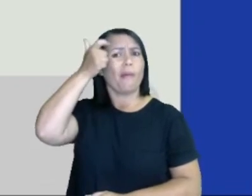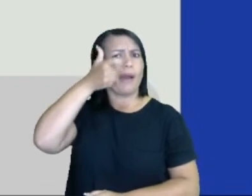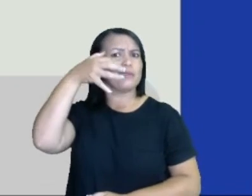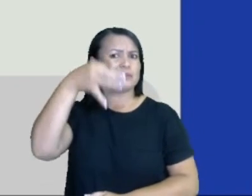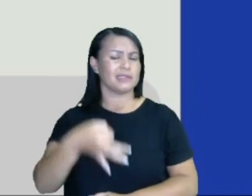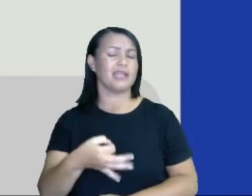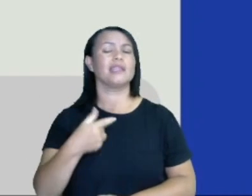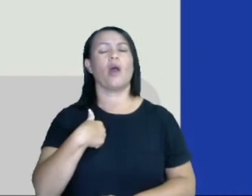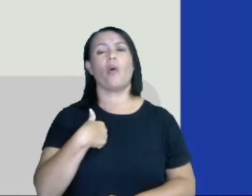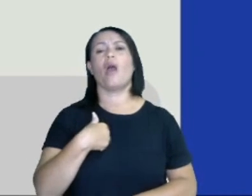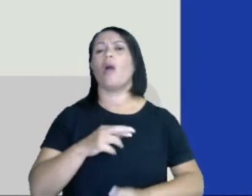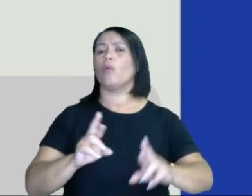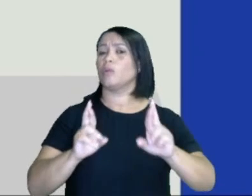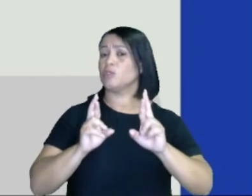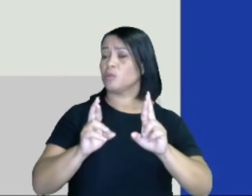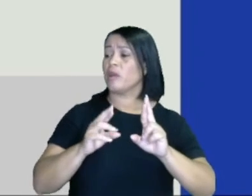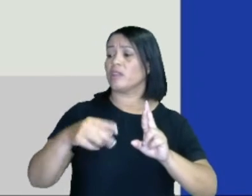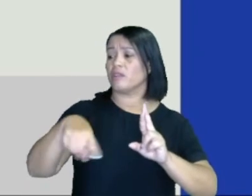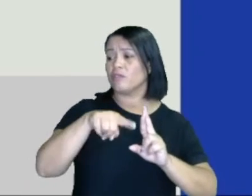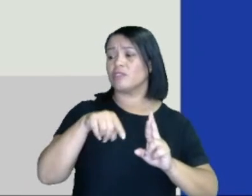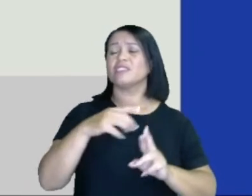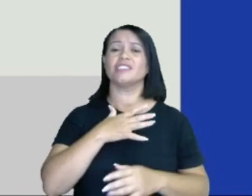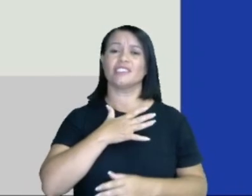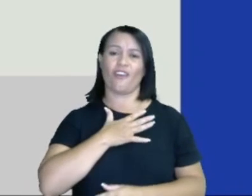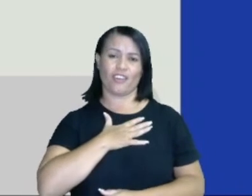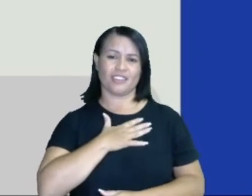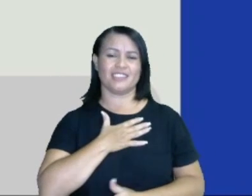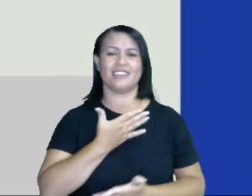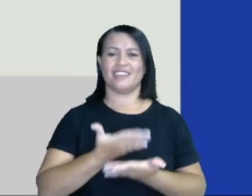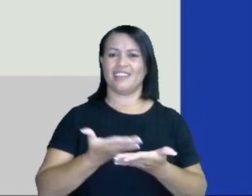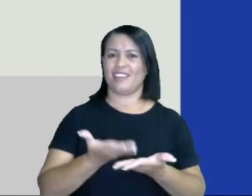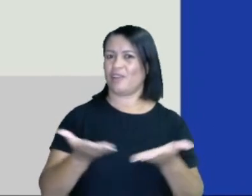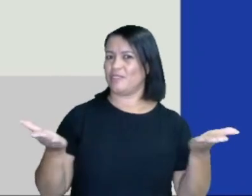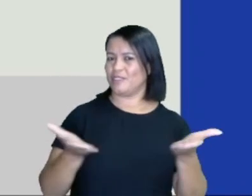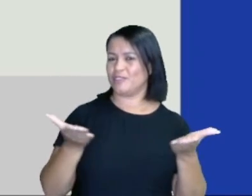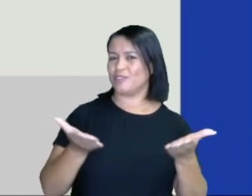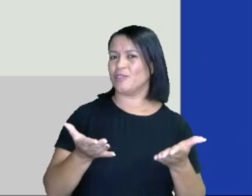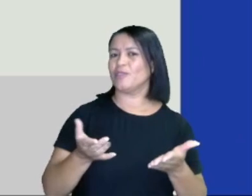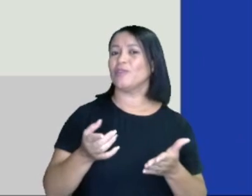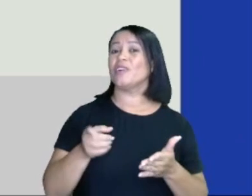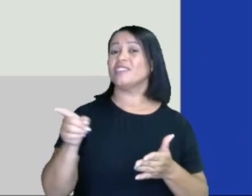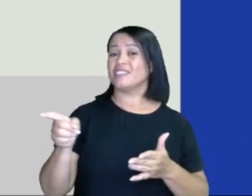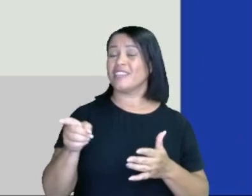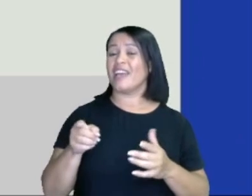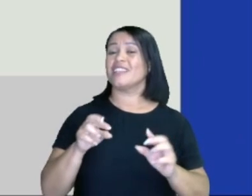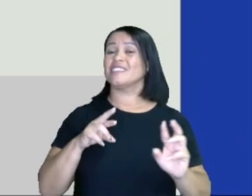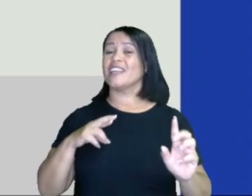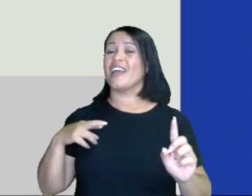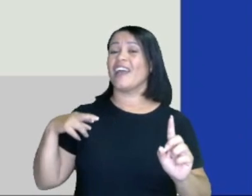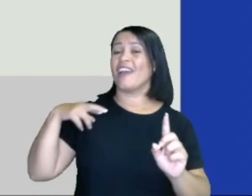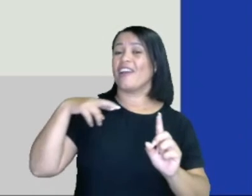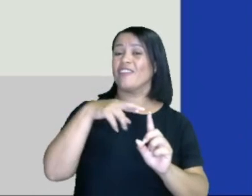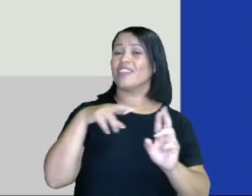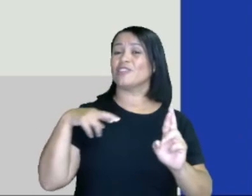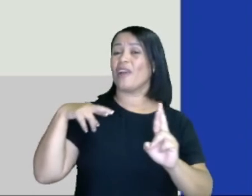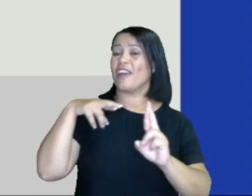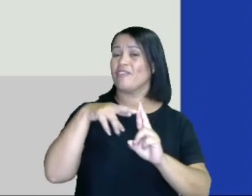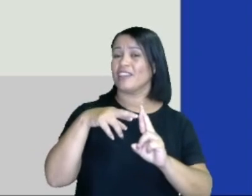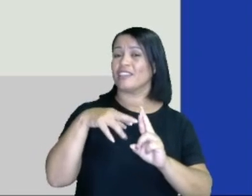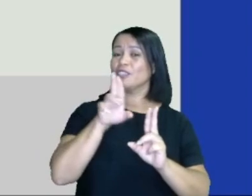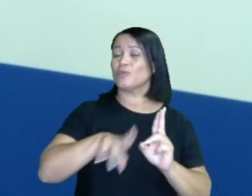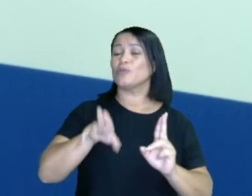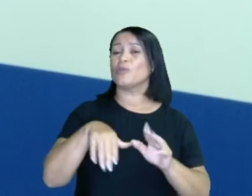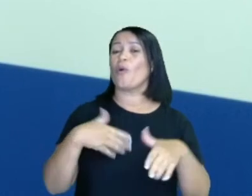Certo, gente? Então, eu espero que vocês tenham gostado da aula de hoje. Essa é a referência que a gente usou para fazer as nossas